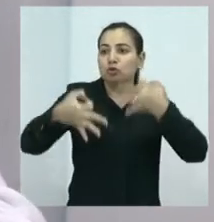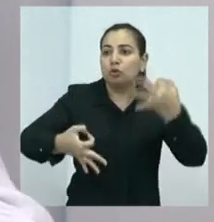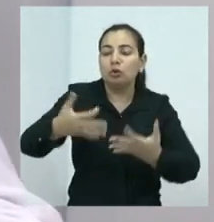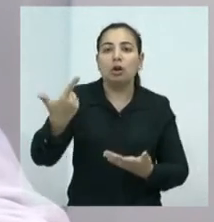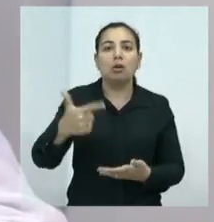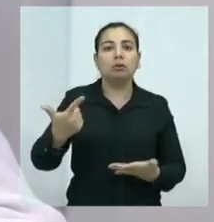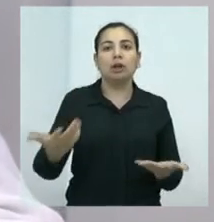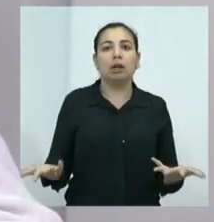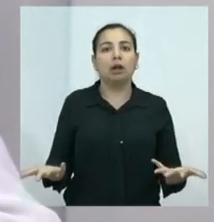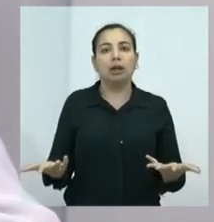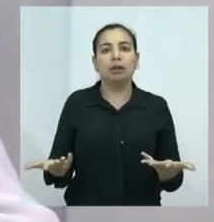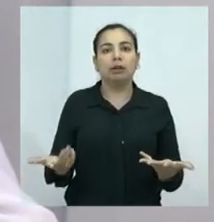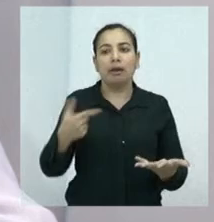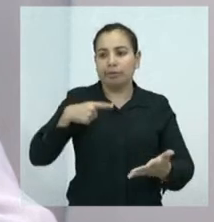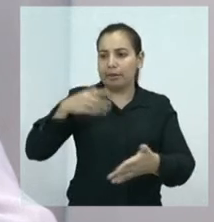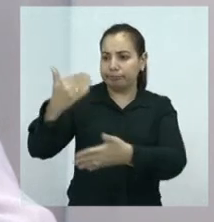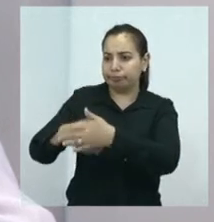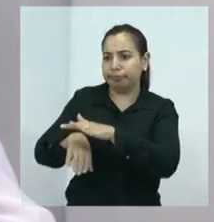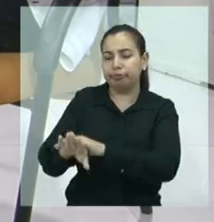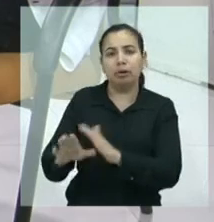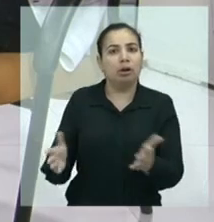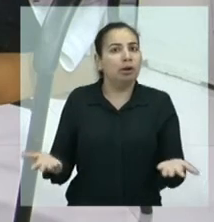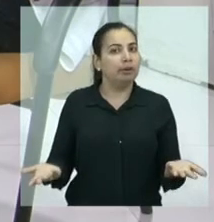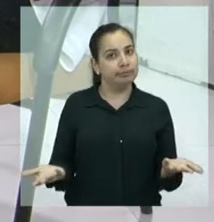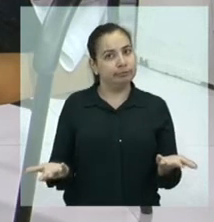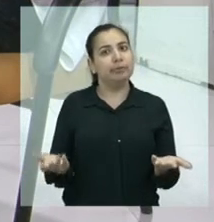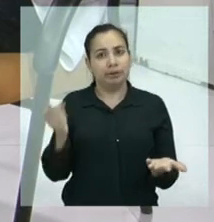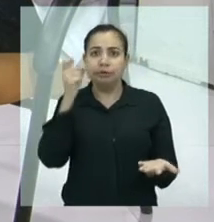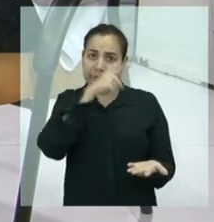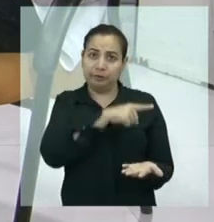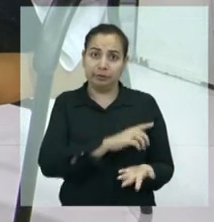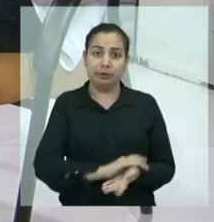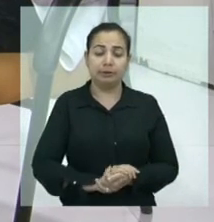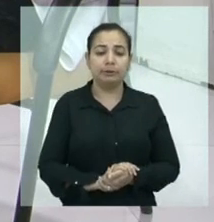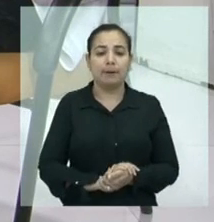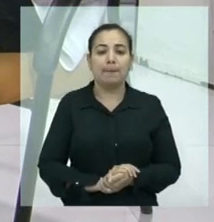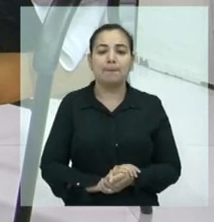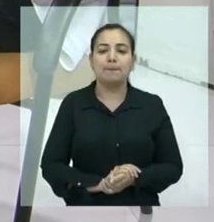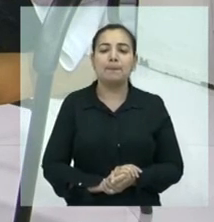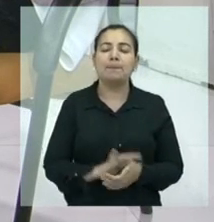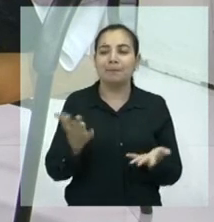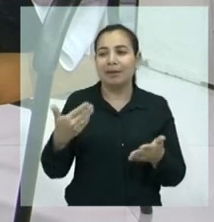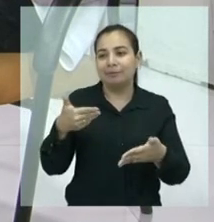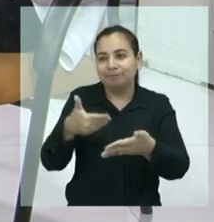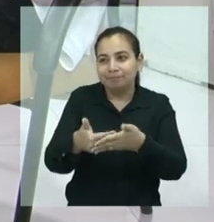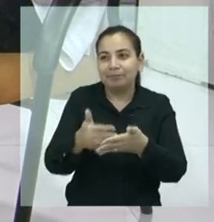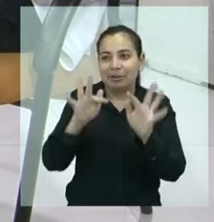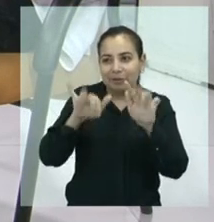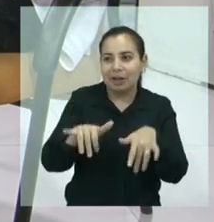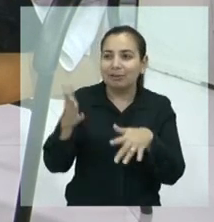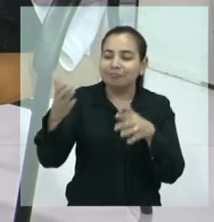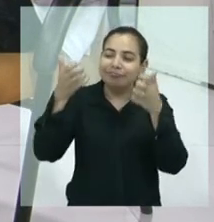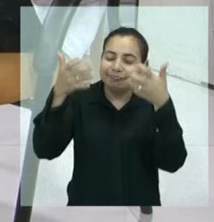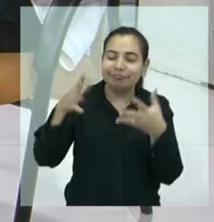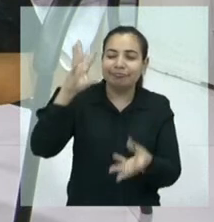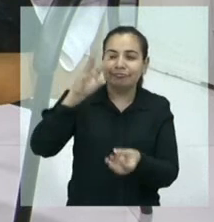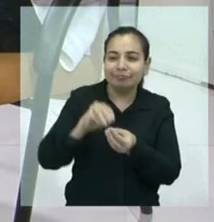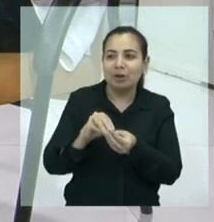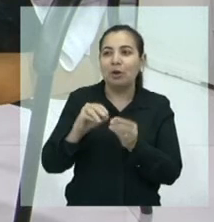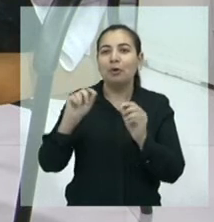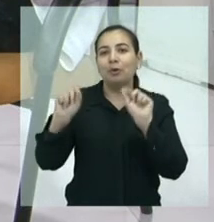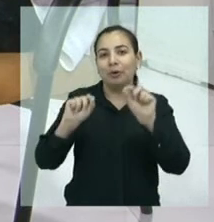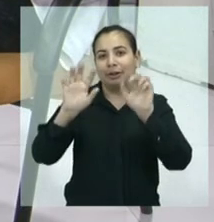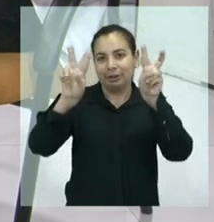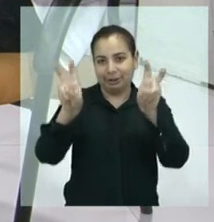diante desses casos. Muito bem, Sérgio, nós estamos nos aproximando do final. Eu gostaria que você fizesse as suas considerações finais a respeito desse